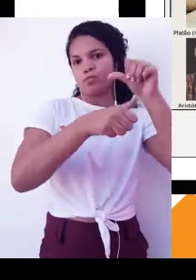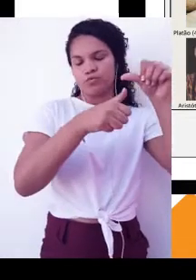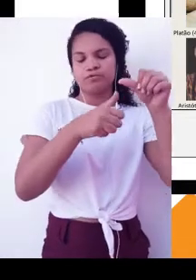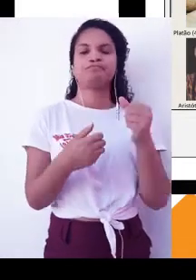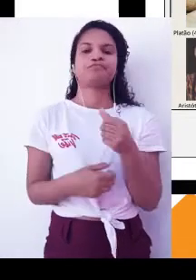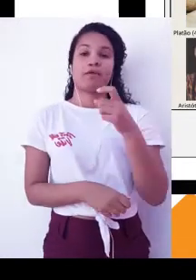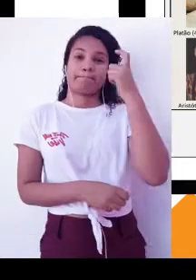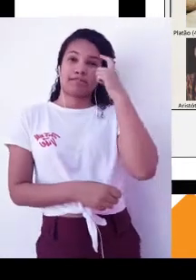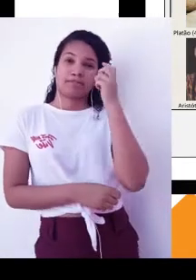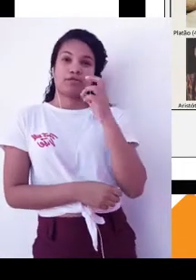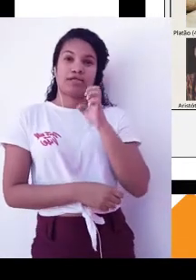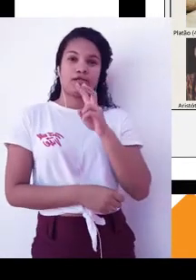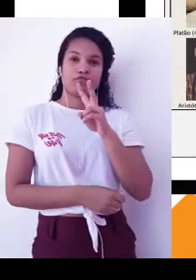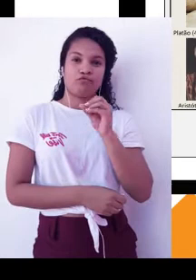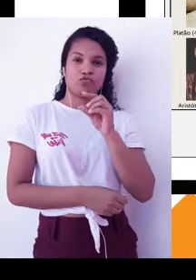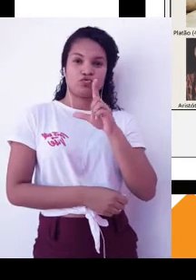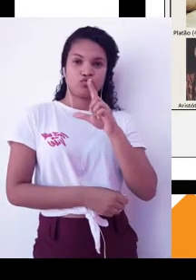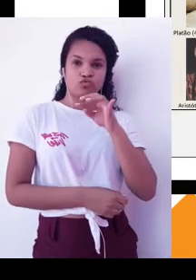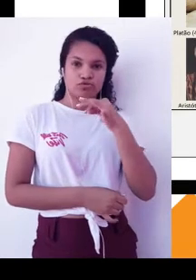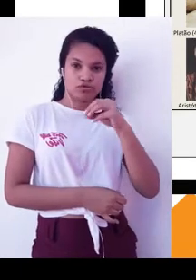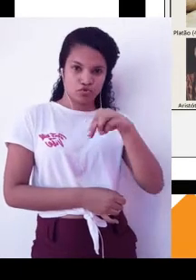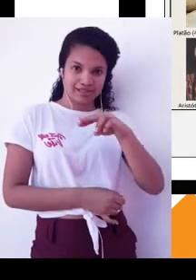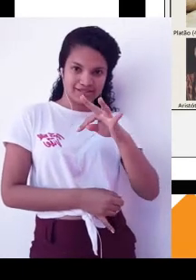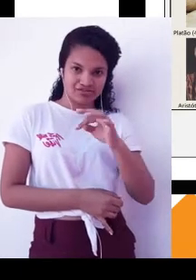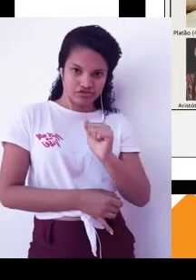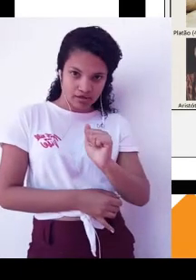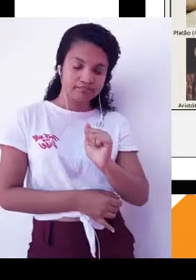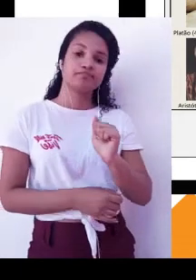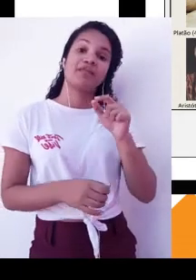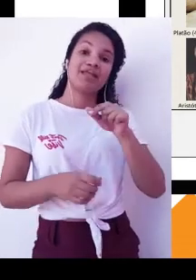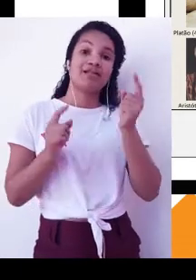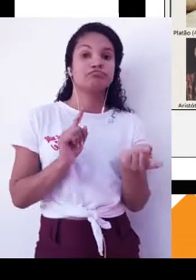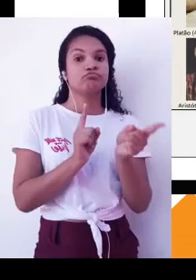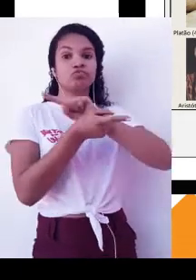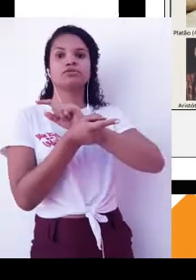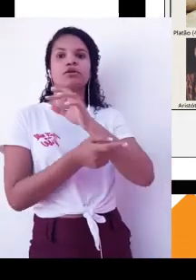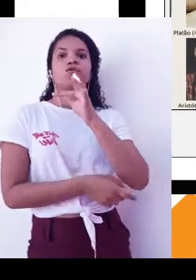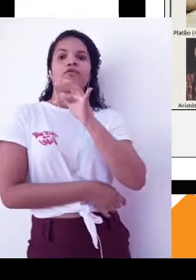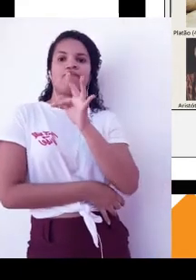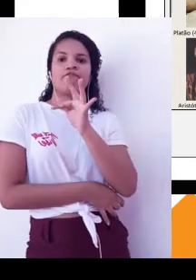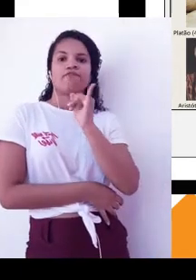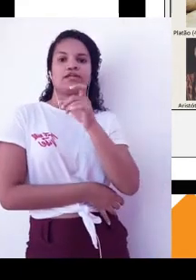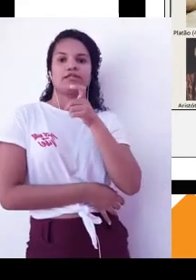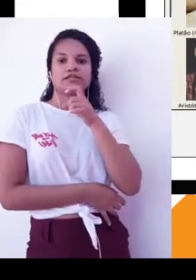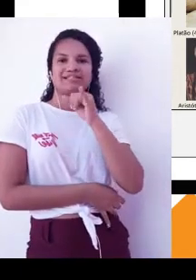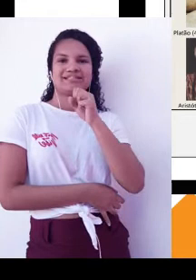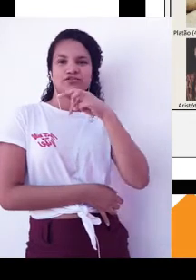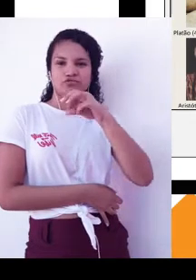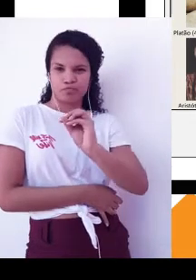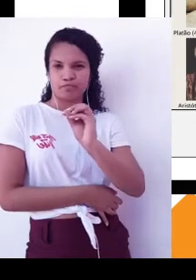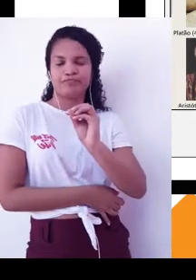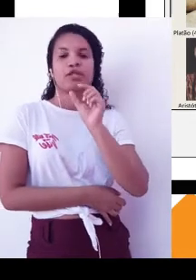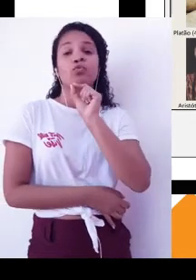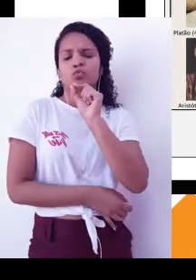pensamento evolucionista, o evolucionismo, ele é diametralmente oposto ao fixismo, que é a ideia na qual